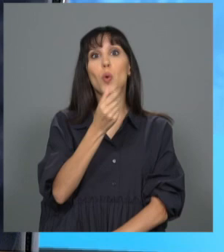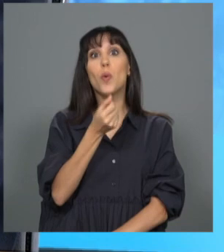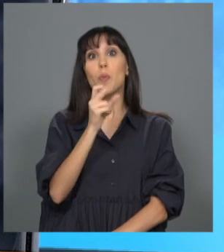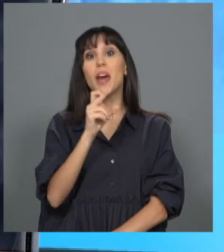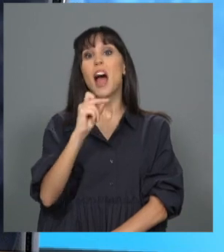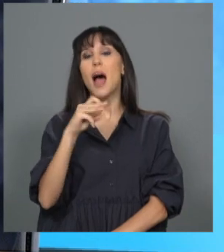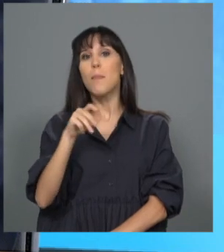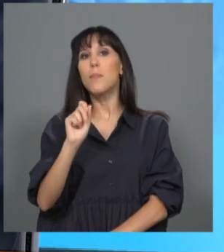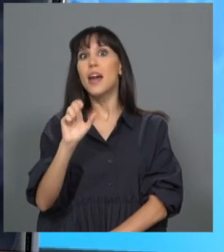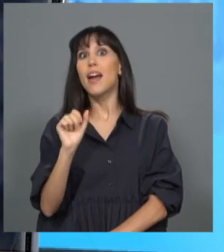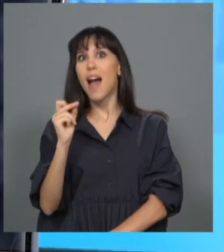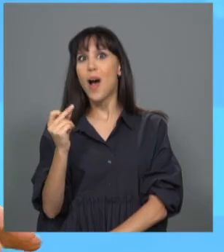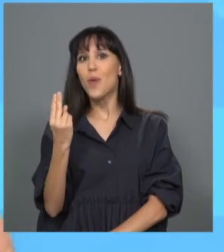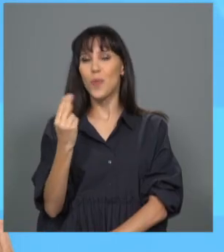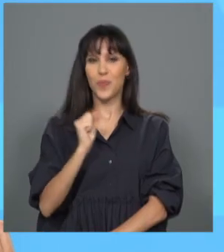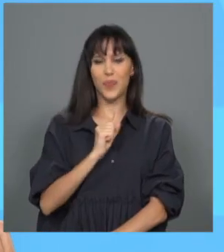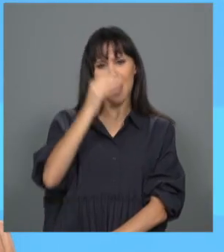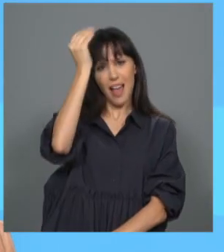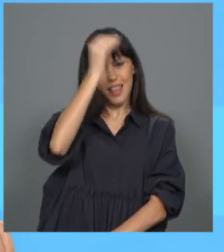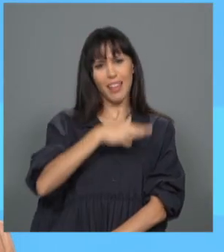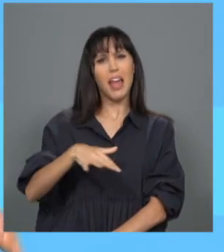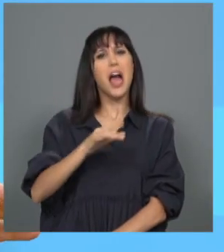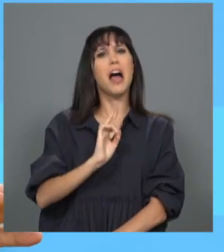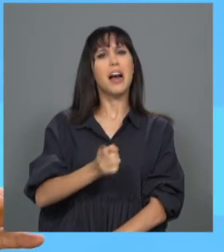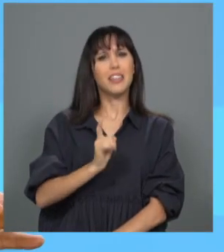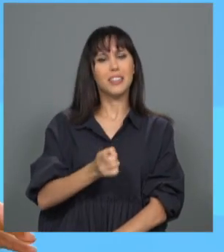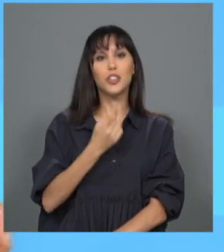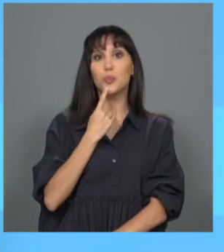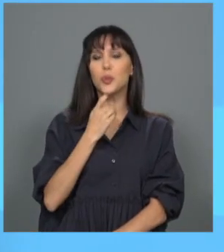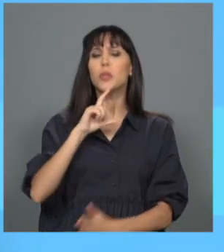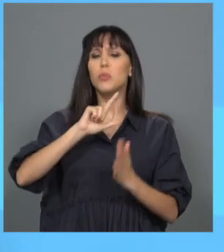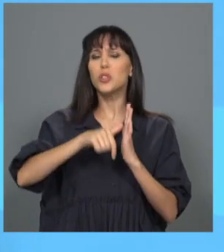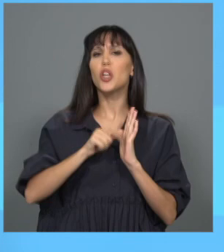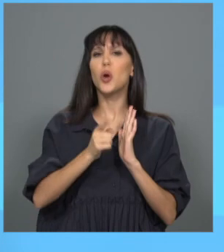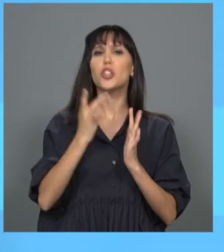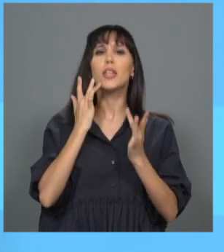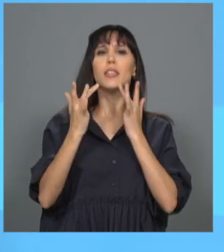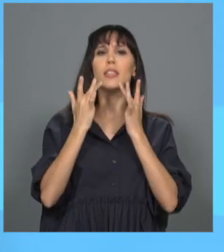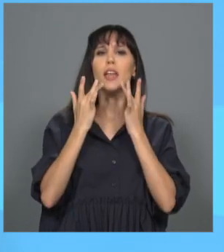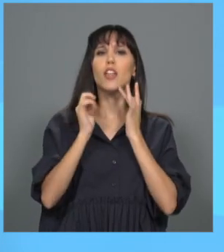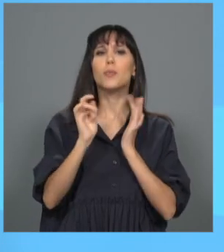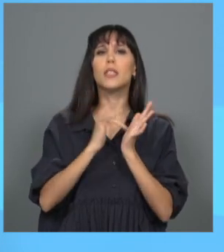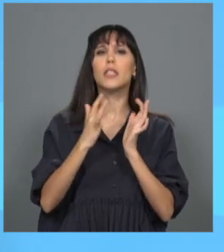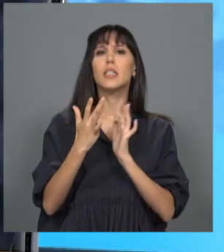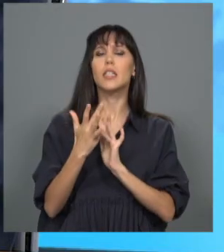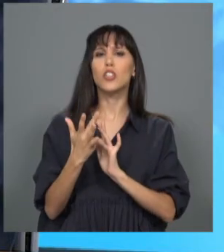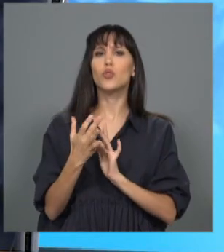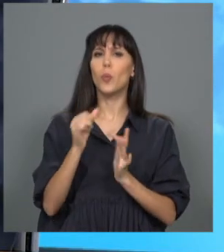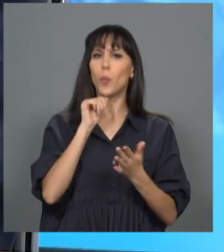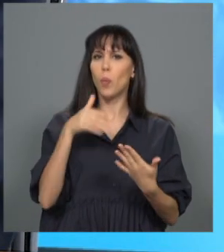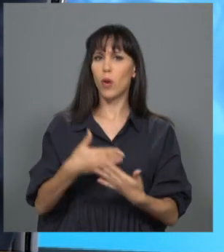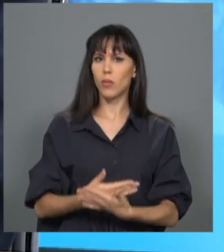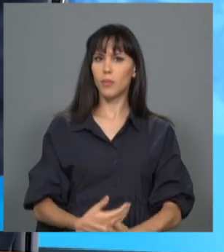Oberammergau. Que aldeia é esta? Pergunto-lhe desde já. E que projeto é este de representação da Paixão? Então, eu